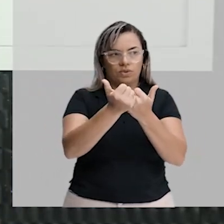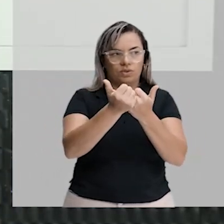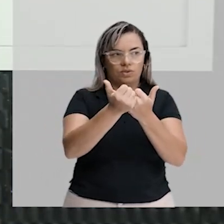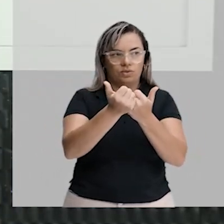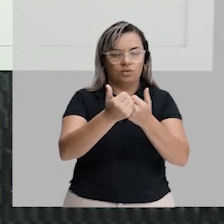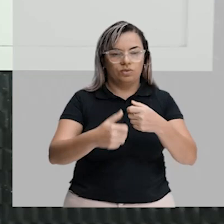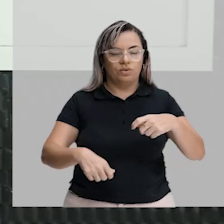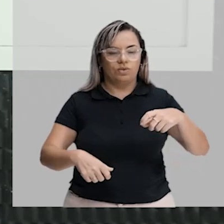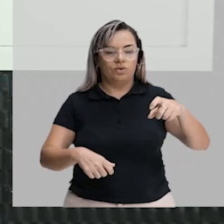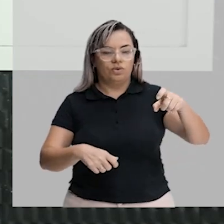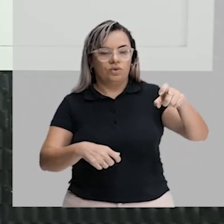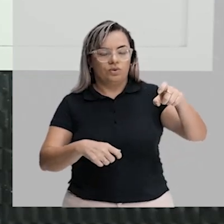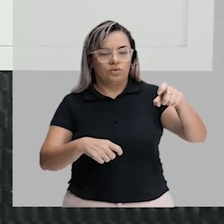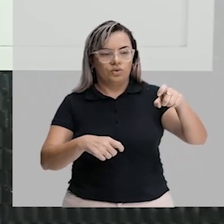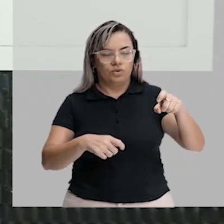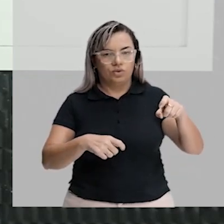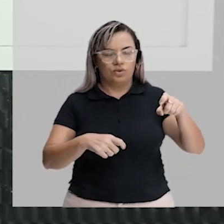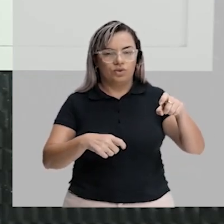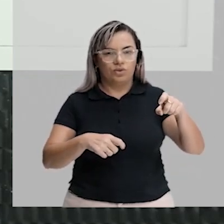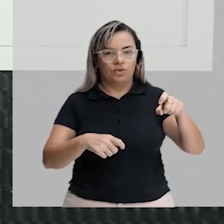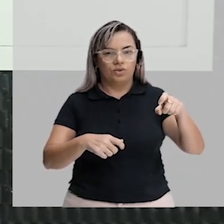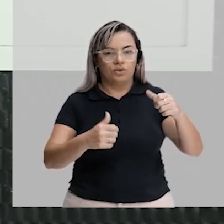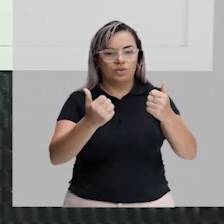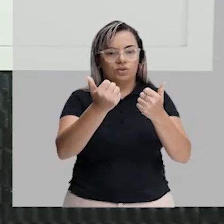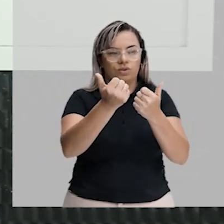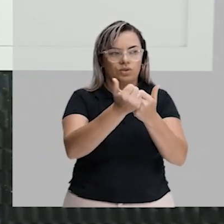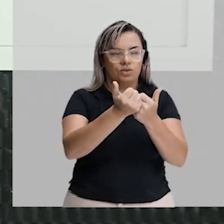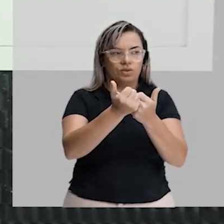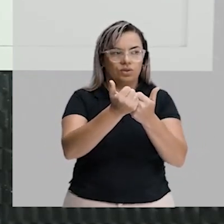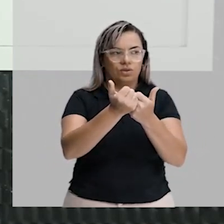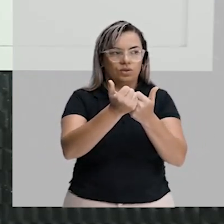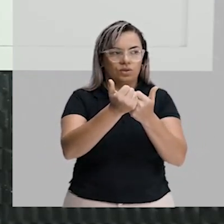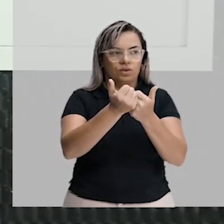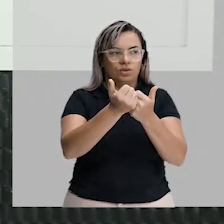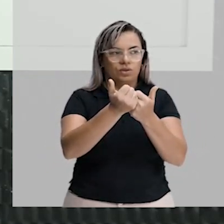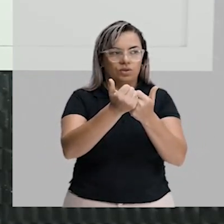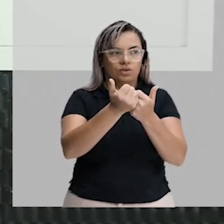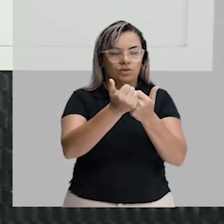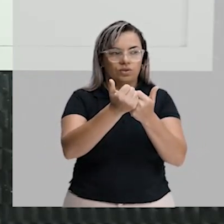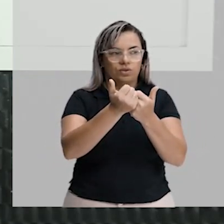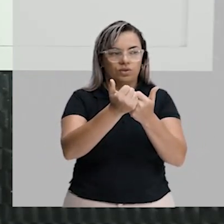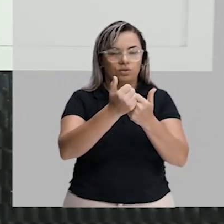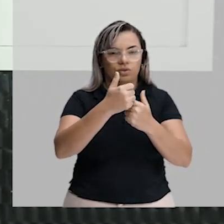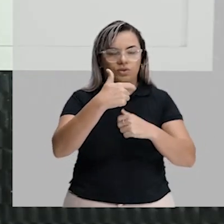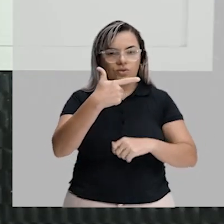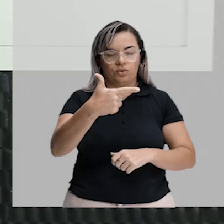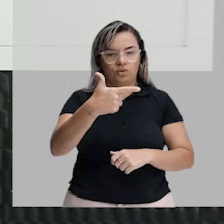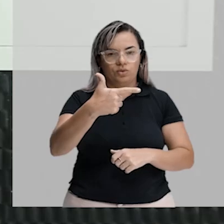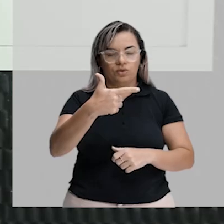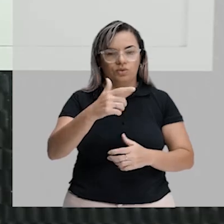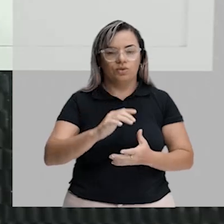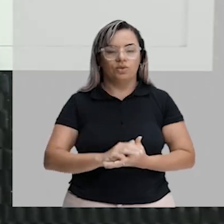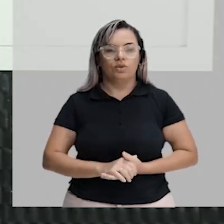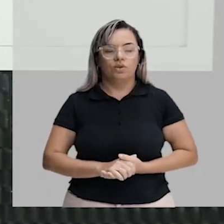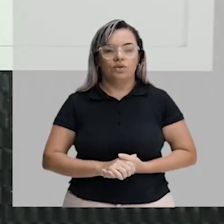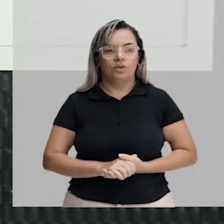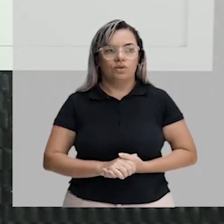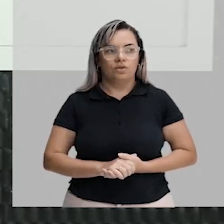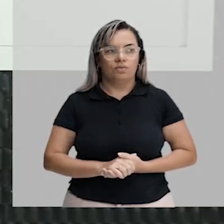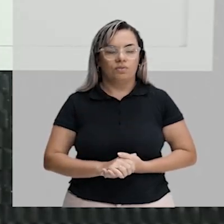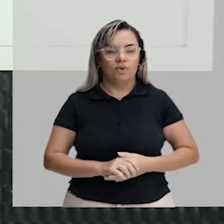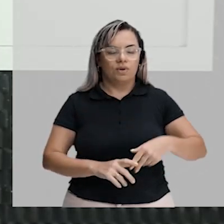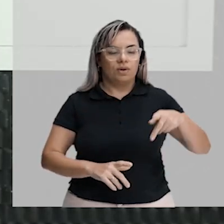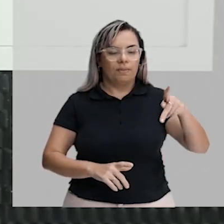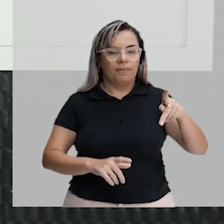de P2. Então, você vai substituir o x por 2. Então, vou ficar